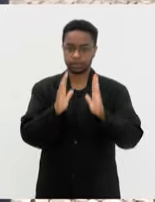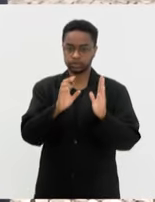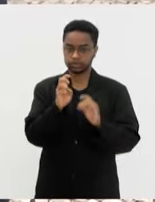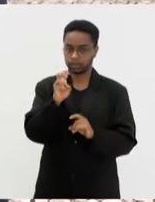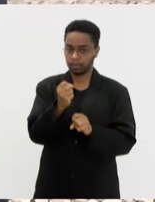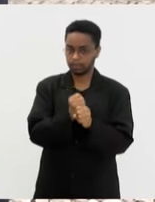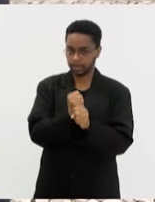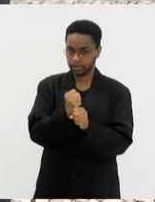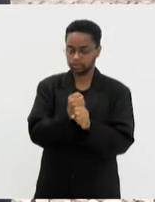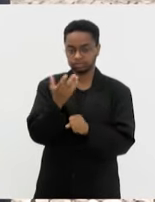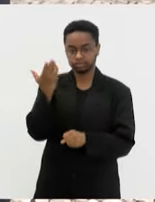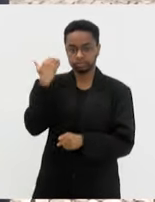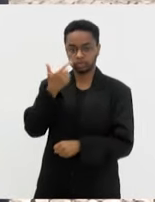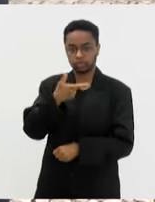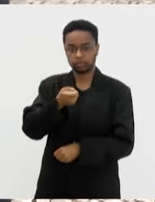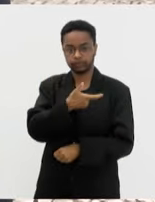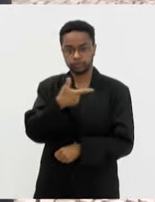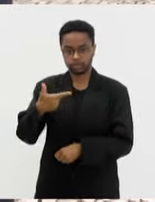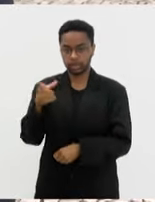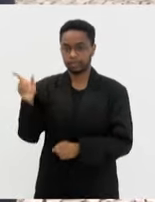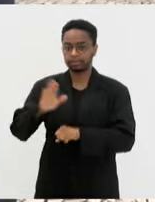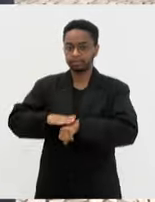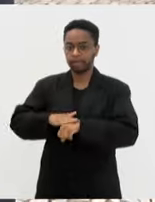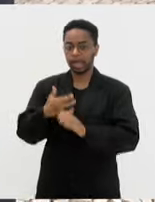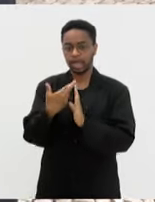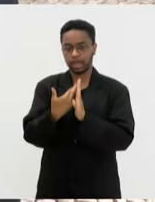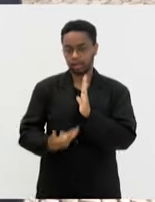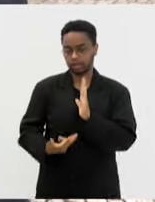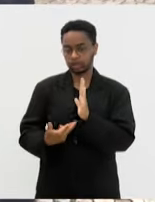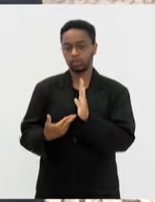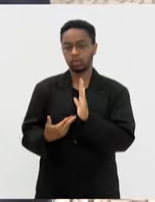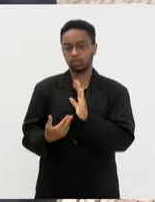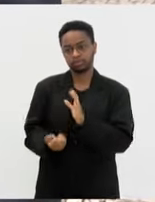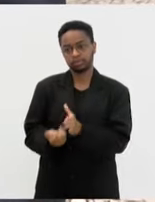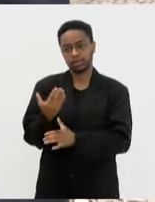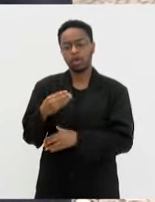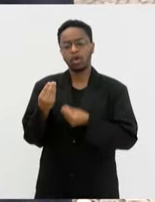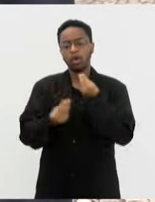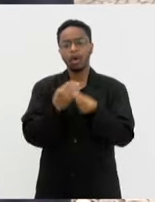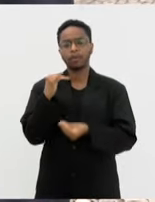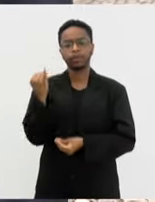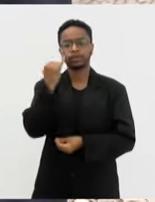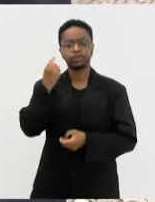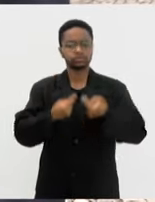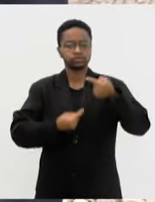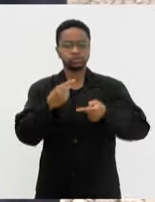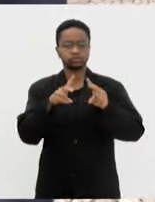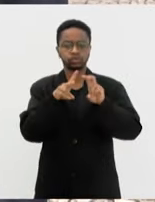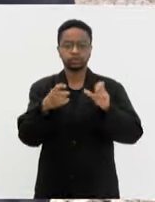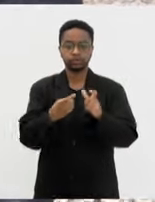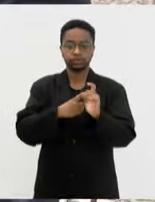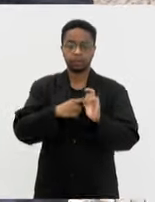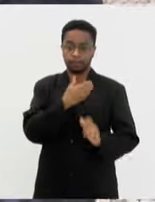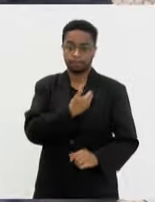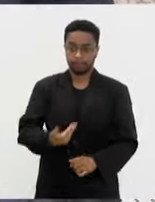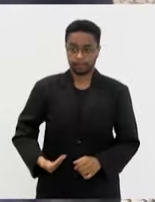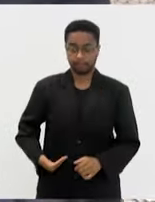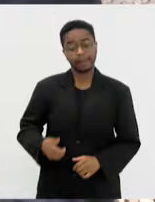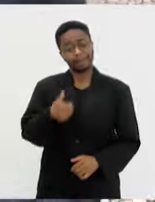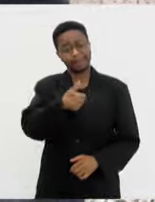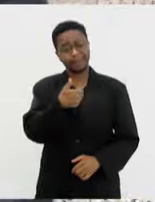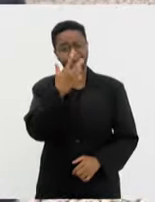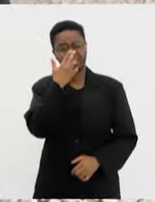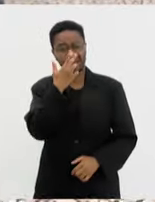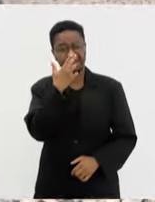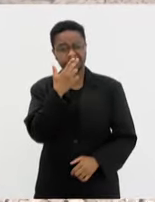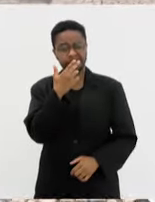com quem a gente conversa agora, foi o relator dessa CPI. Deputado, qual a importância desse debate sobre a dívida pública do Estado? Olha, em primeiro lugar, pode parecer clichê, mas é